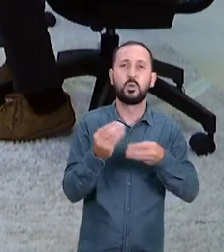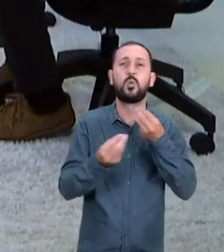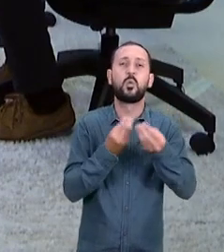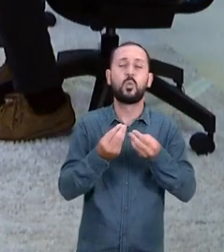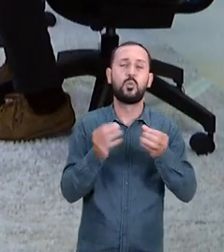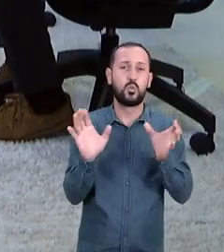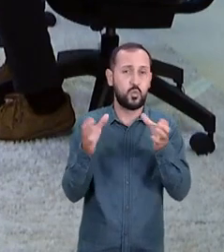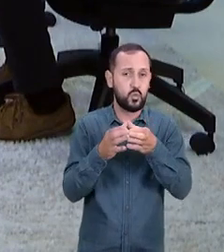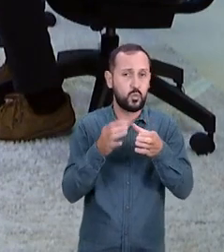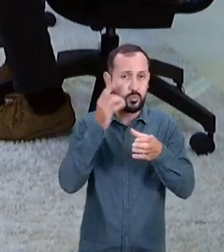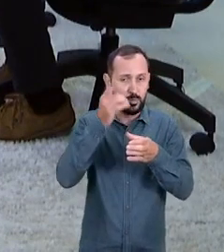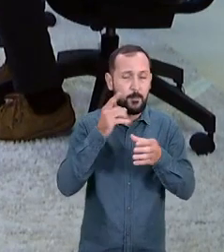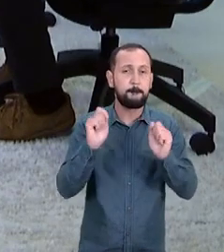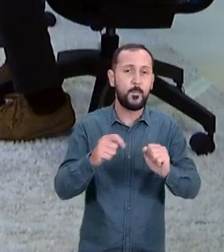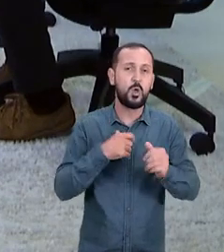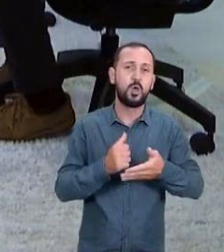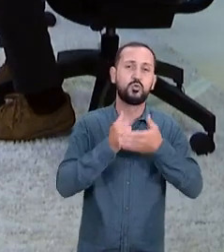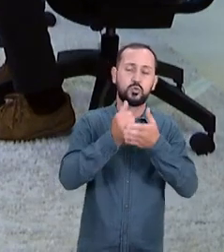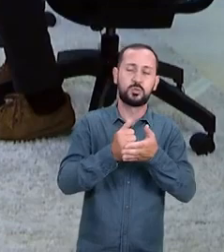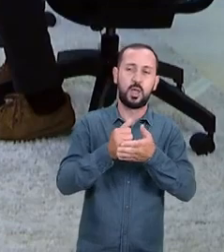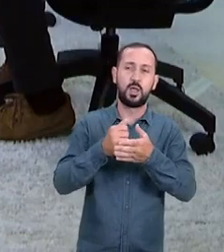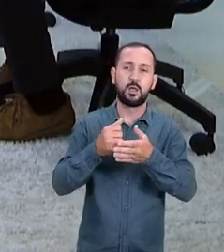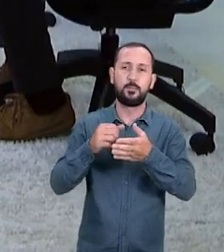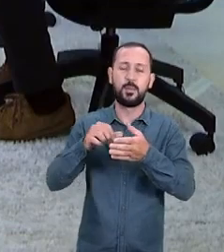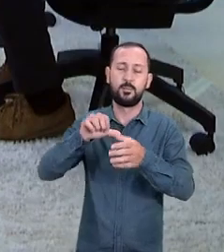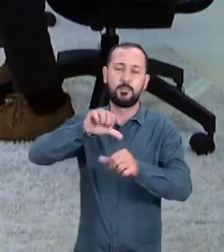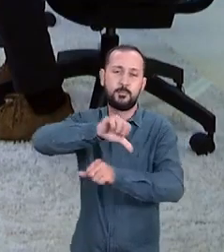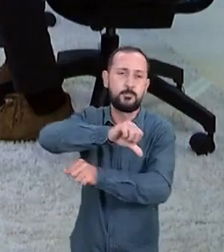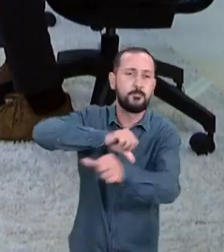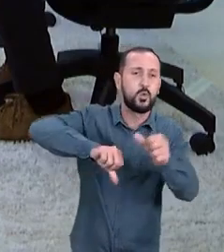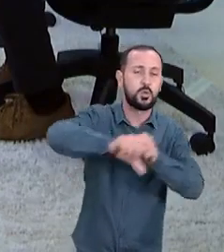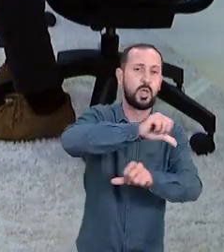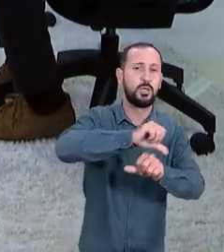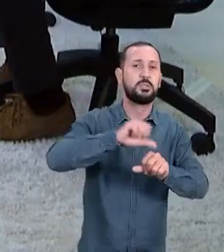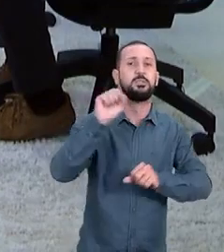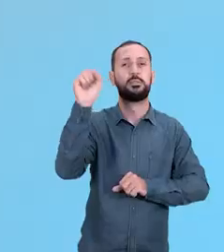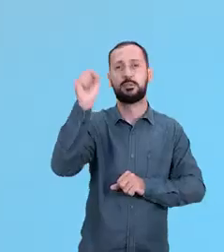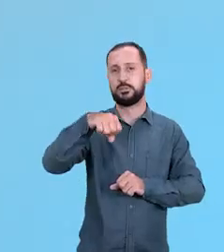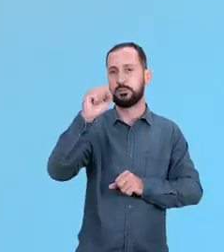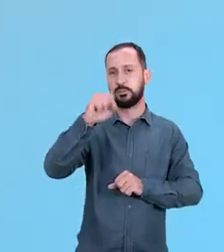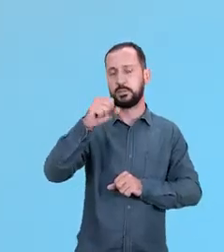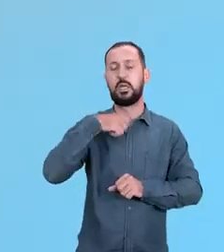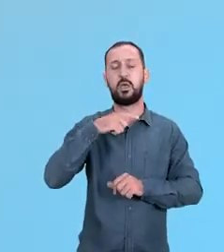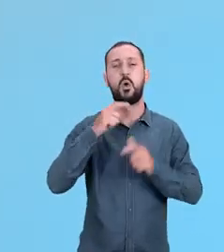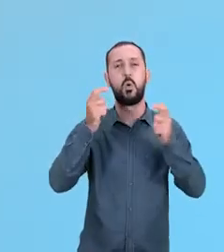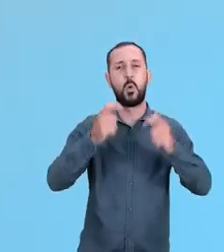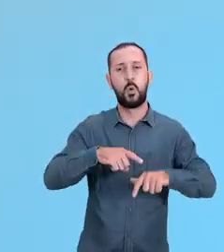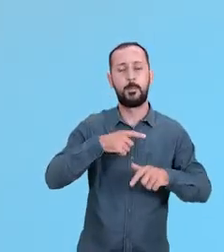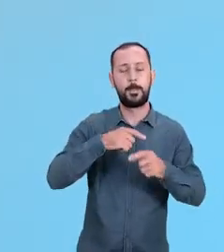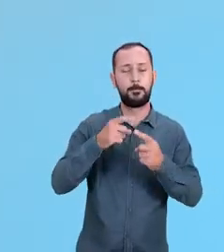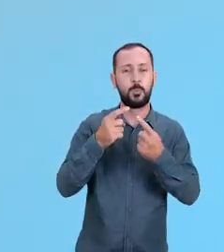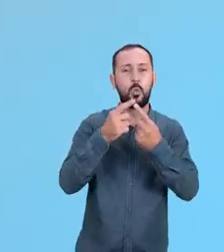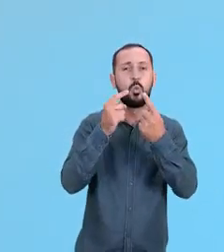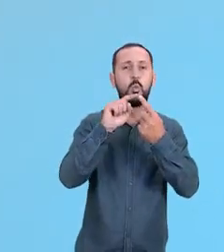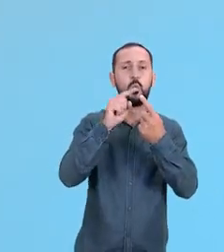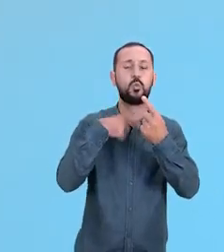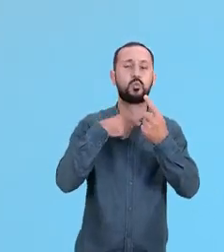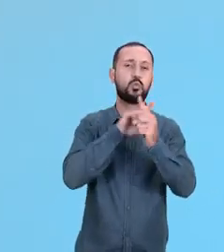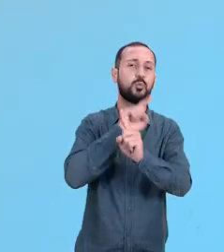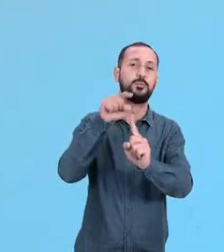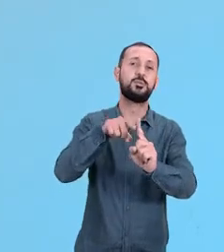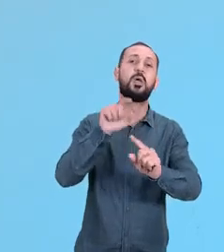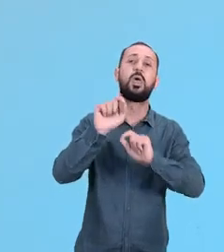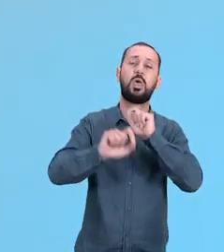de reorganizar o que foi compactuado? Com certeza. A frente parlamentar, uma das nossas